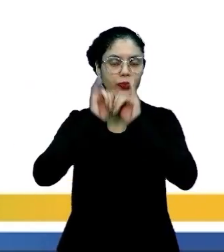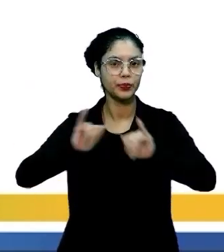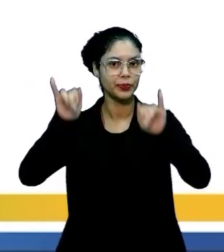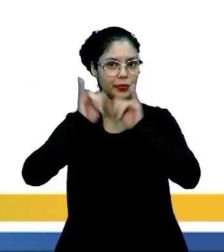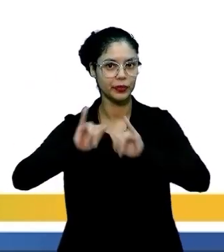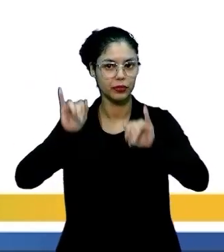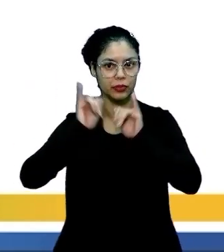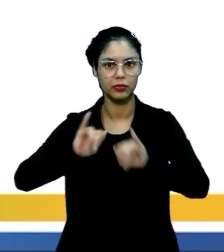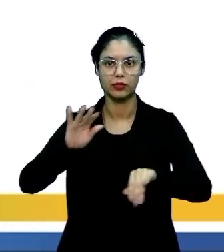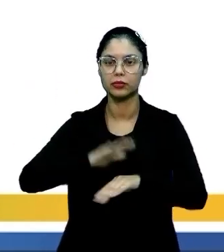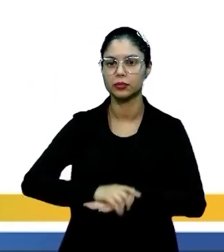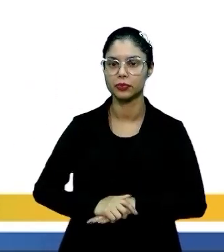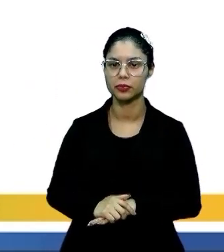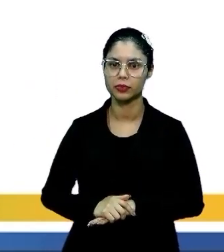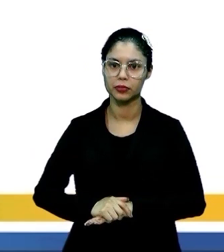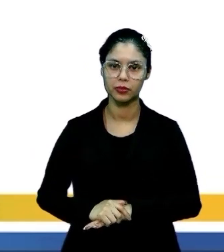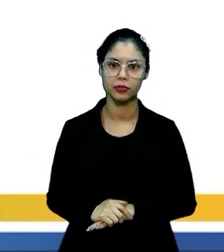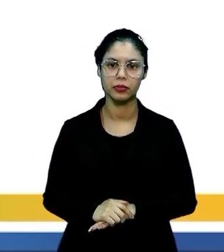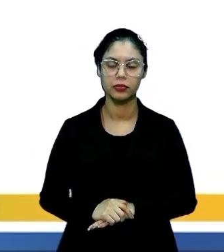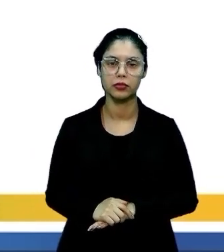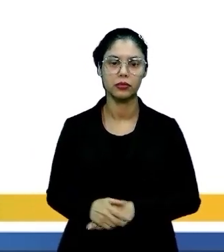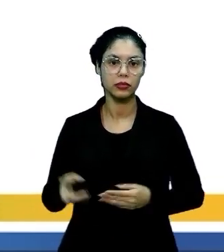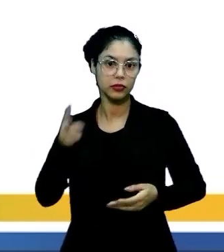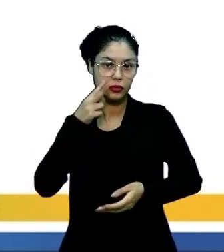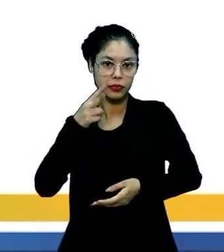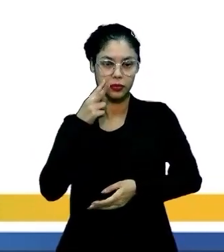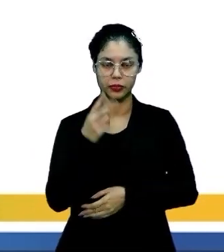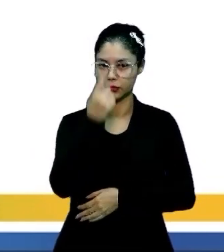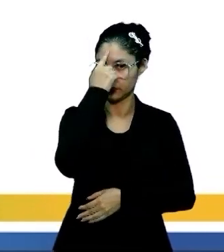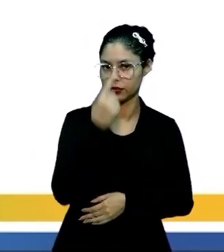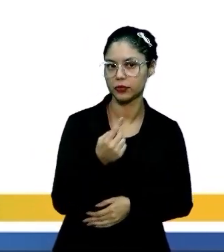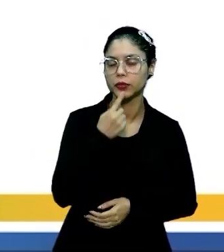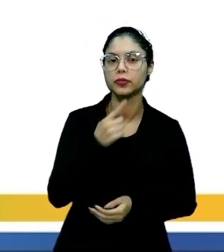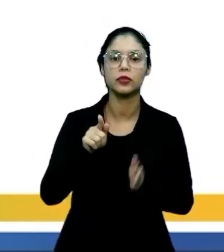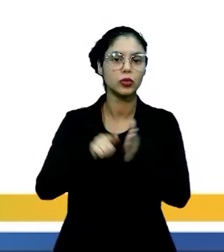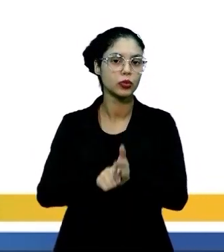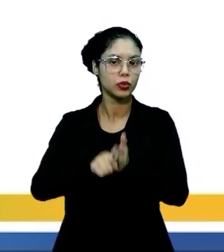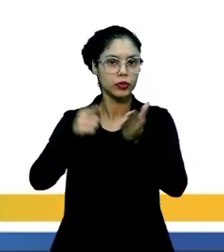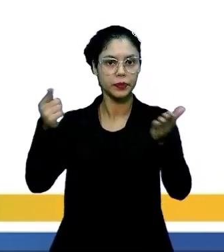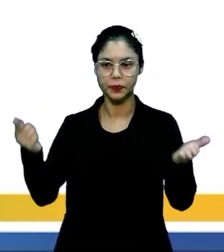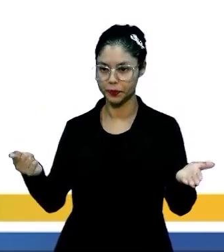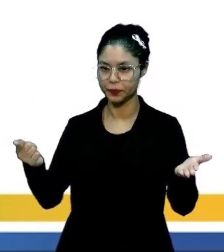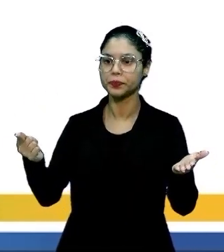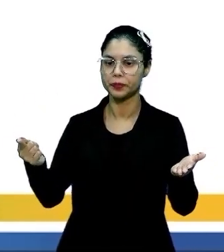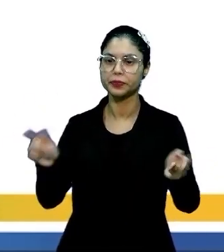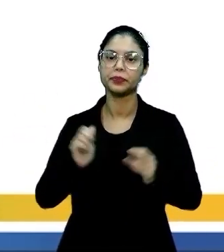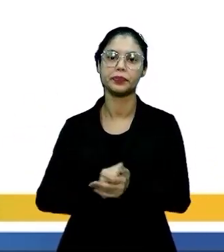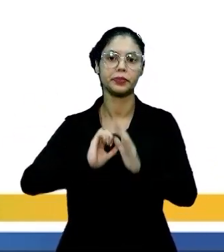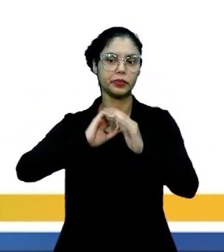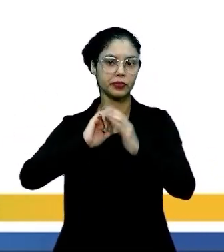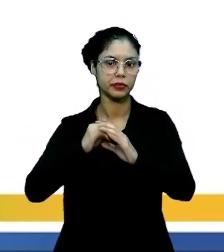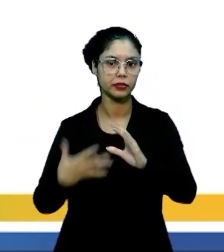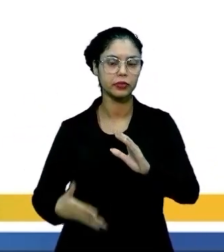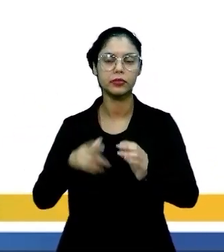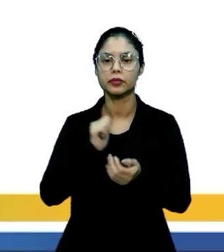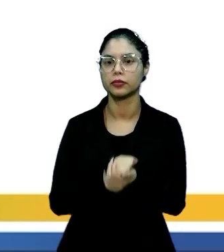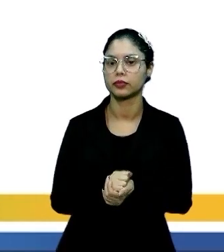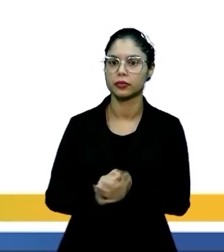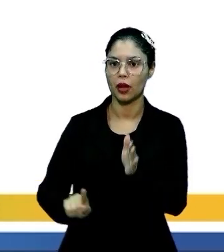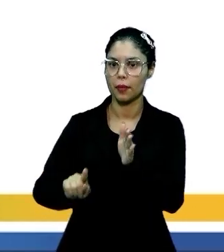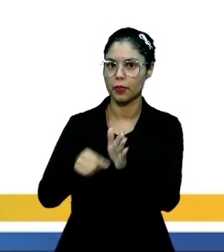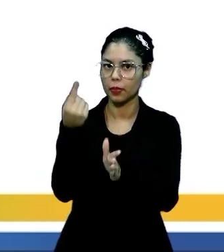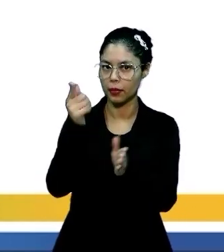Que é news, notícia. Você vê aí a imagem de um jornal, ok? Ele é caracterizado por